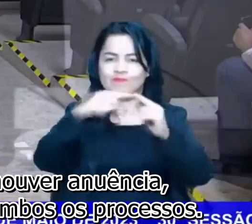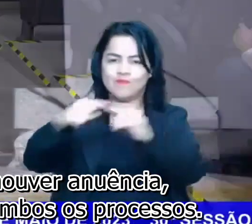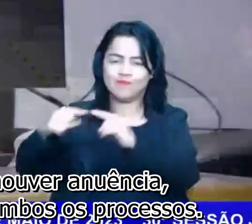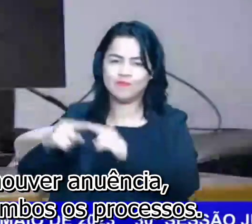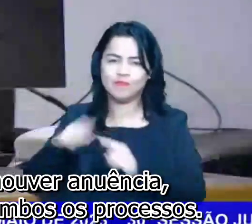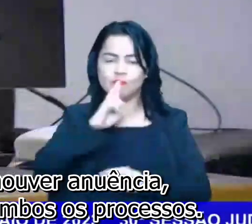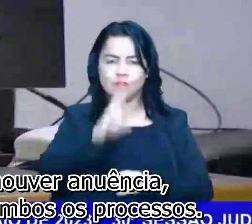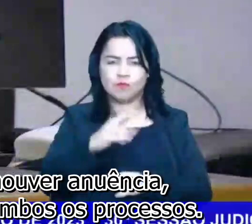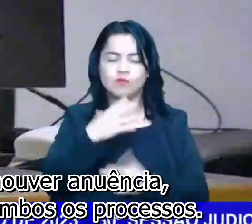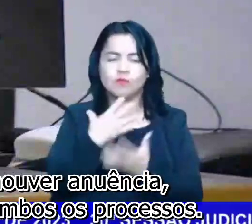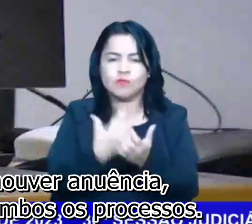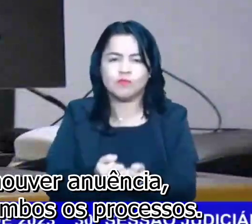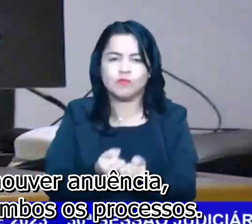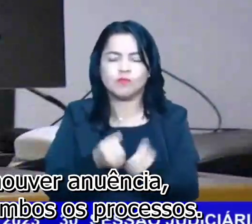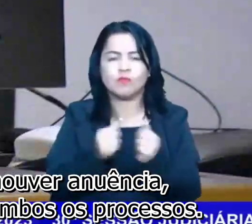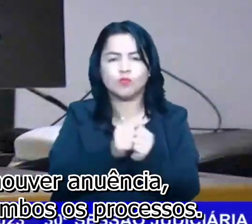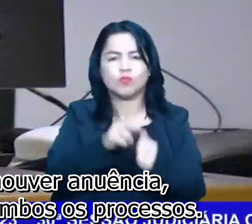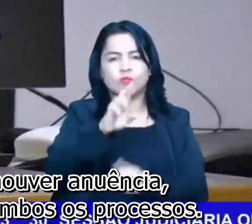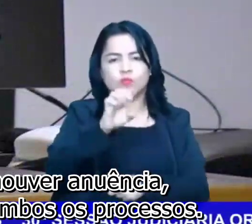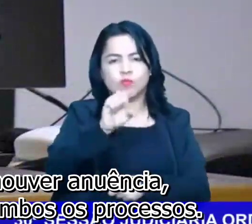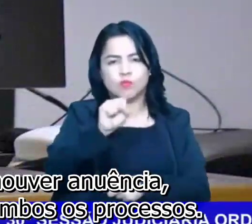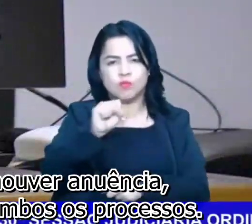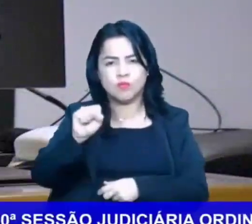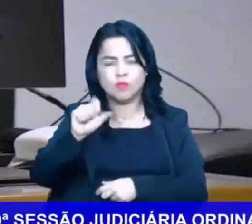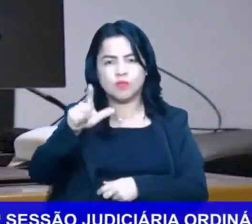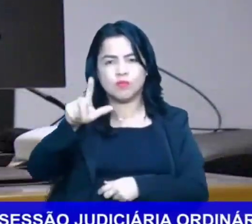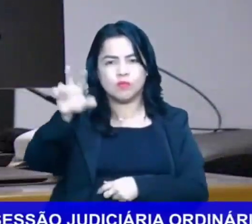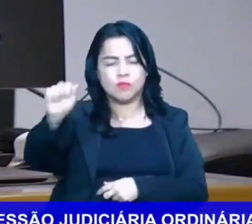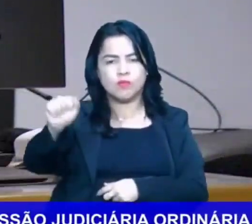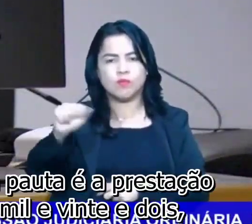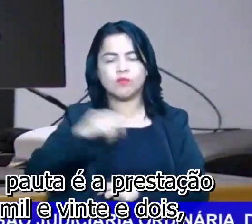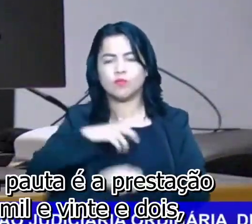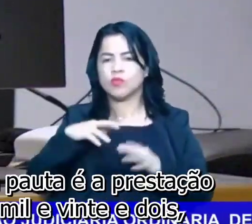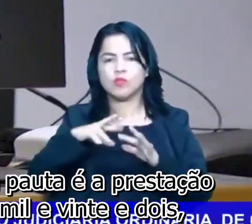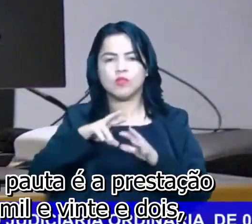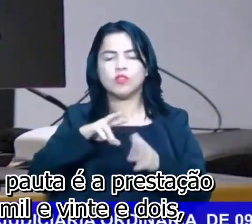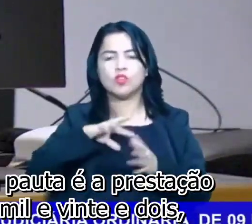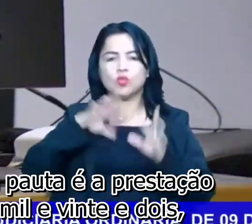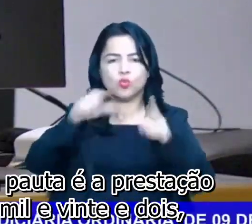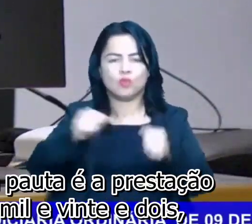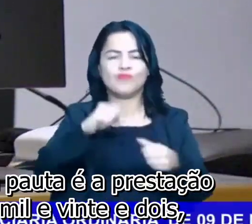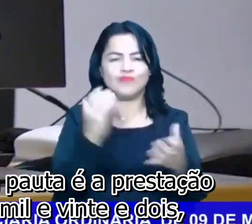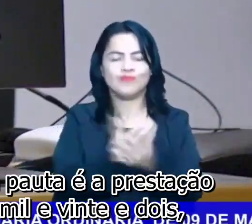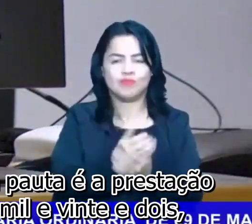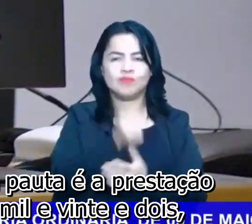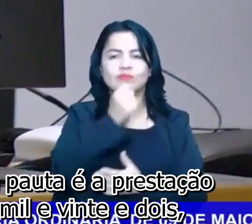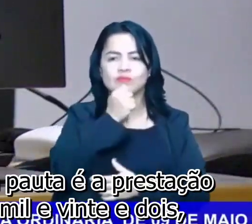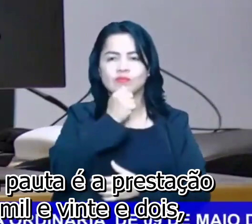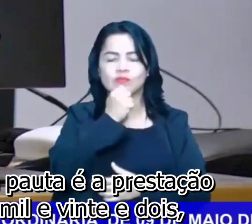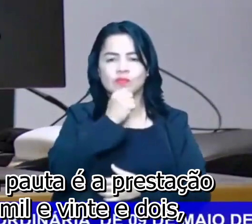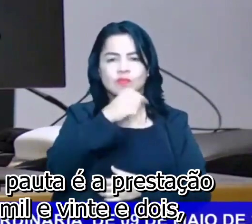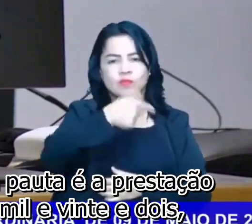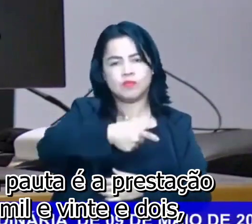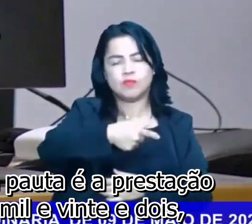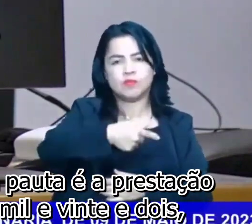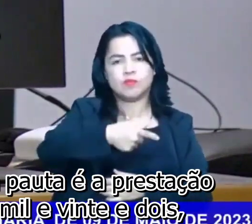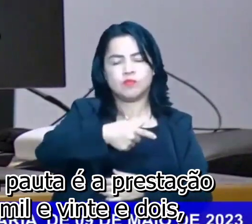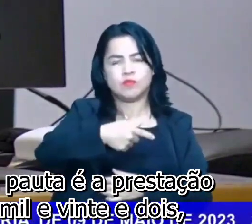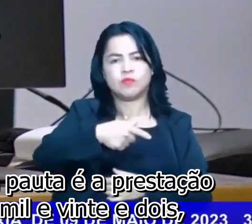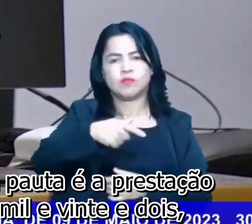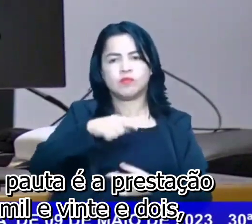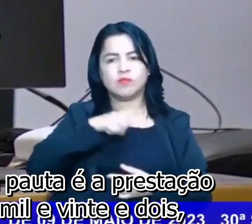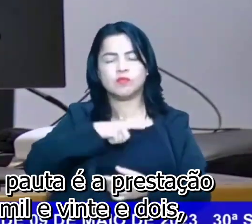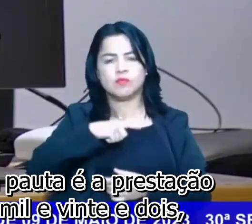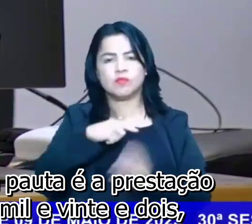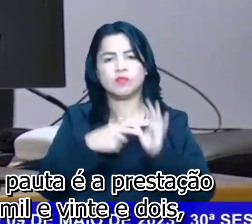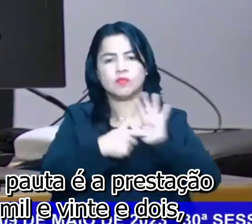resultado, contas aprovadas com ressalvas em ambos os processos. Ainda julgamento em bloco, doutora Paulo, item 7 da pauta é a prestação